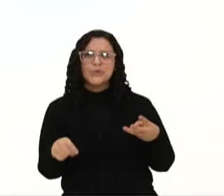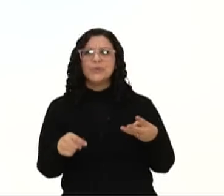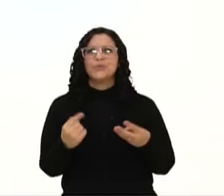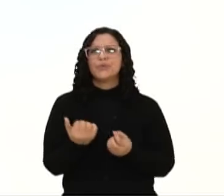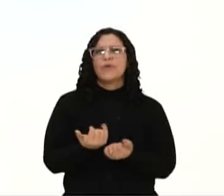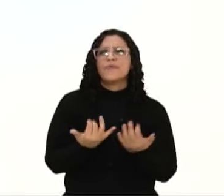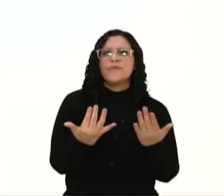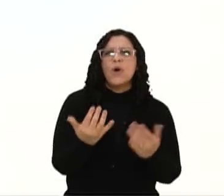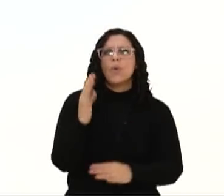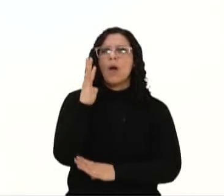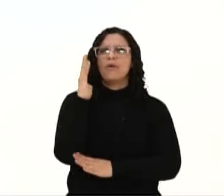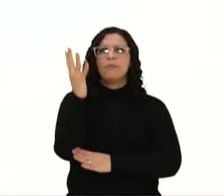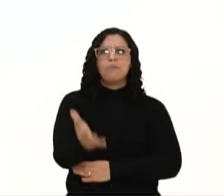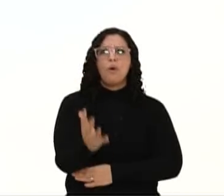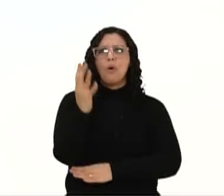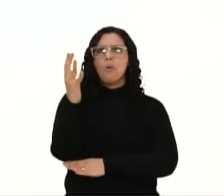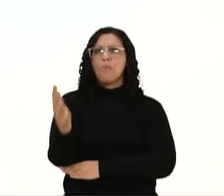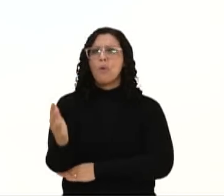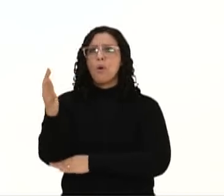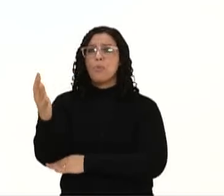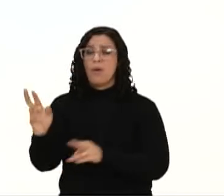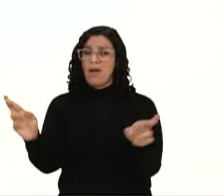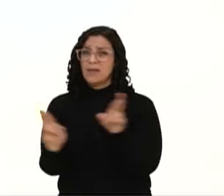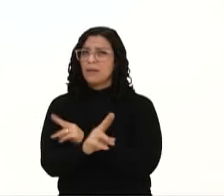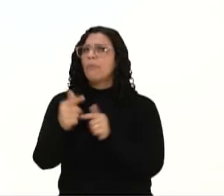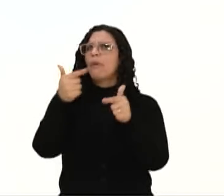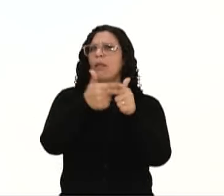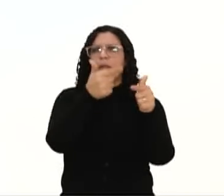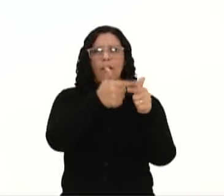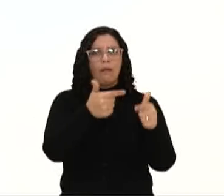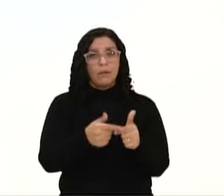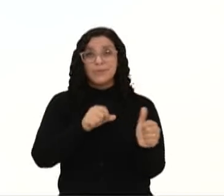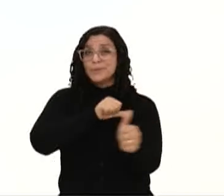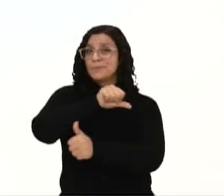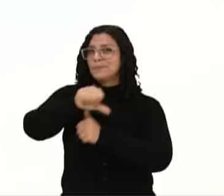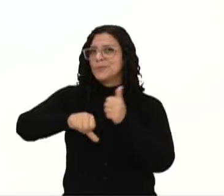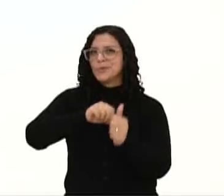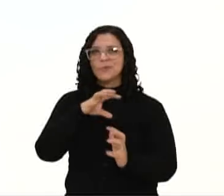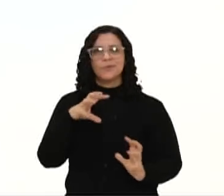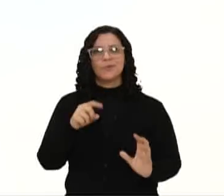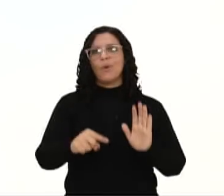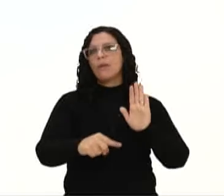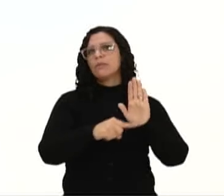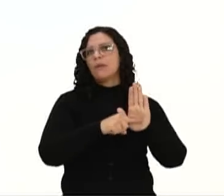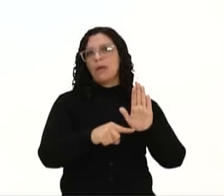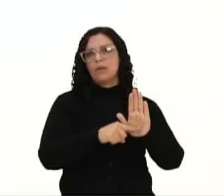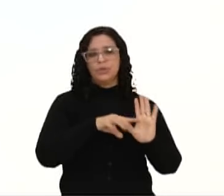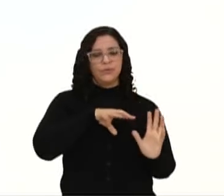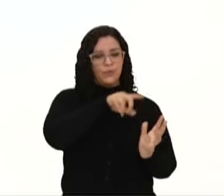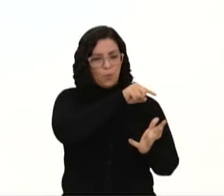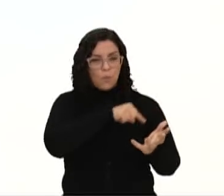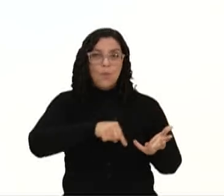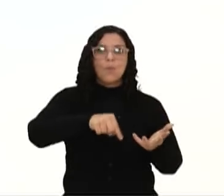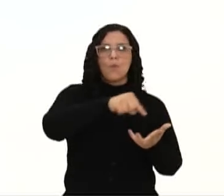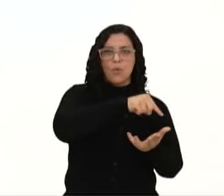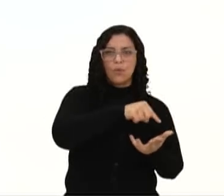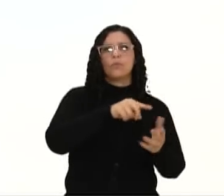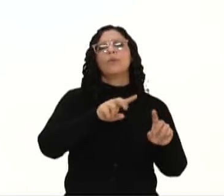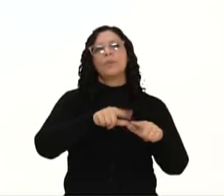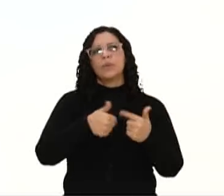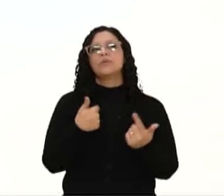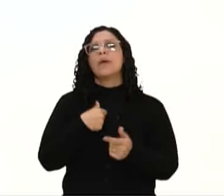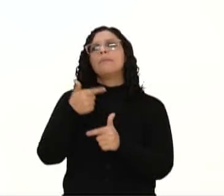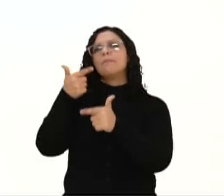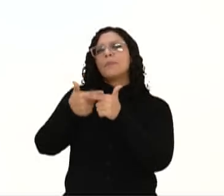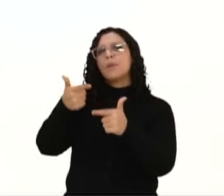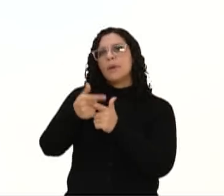queimada, desmatamento. Essa relação de problemas que mudaram de forma negativa aquele espaço geográfico, eu chamo